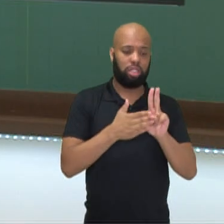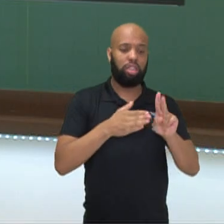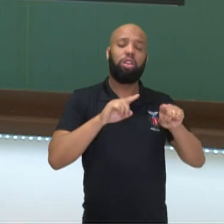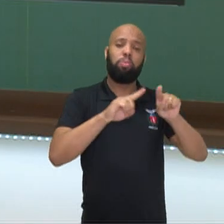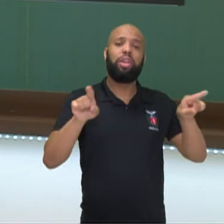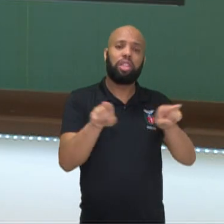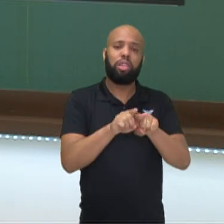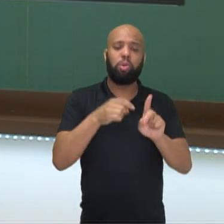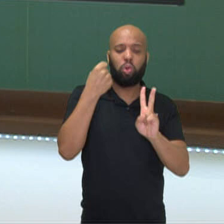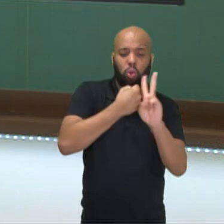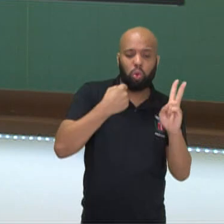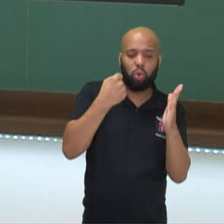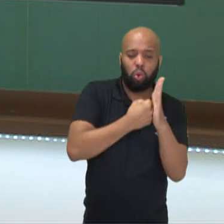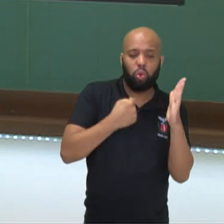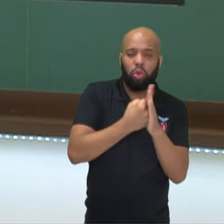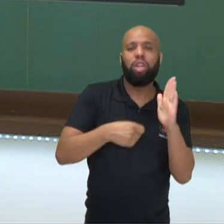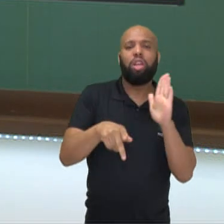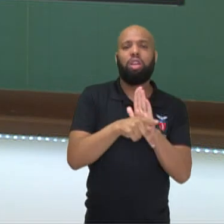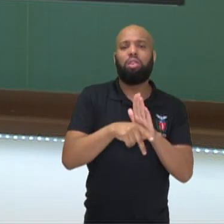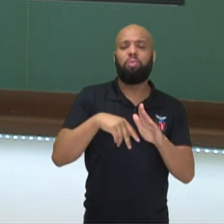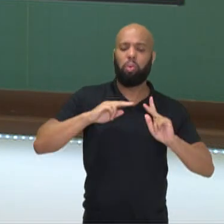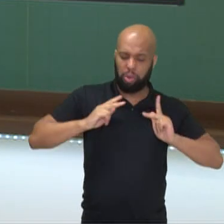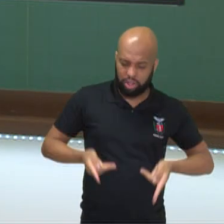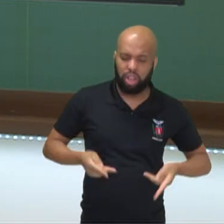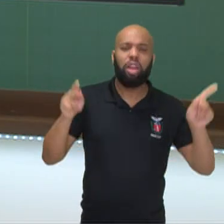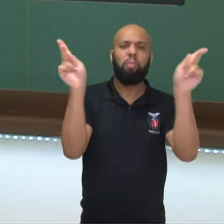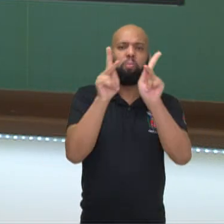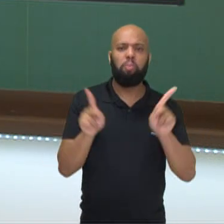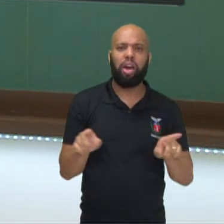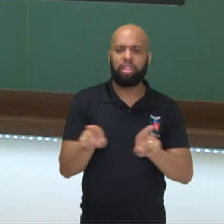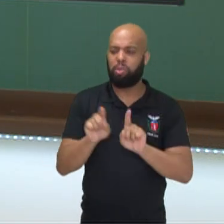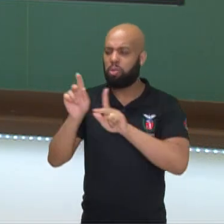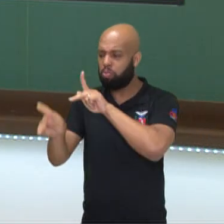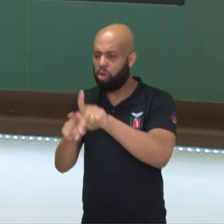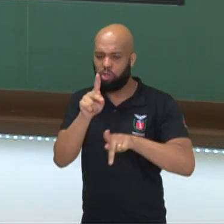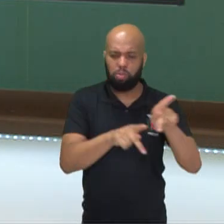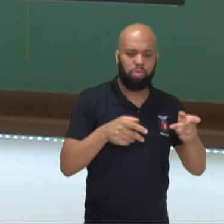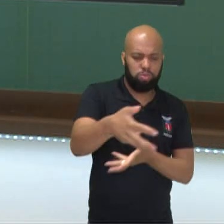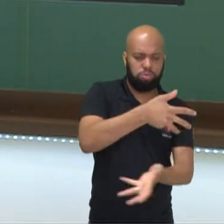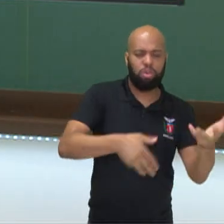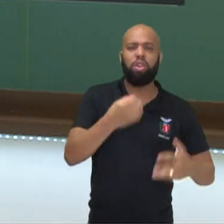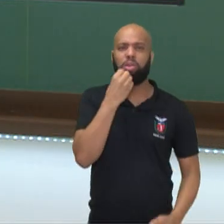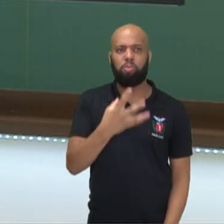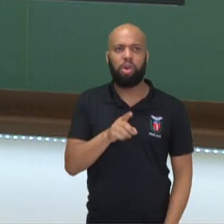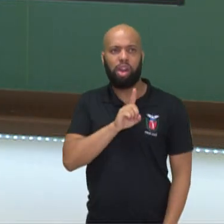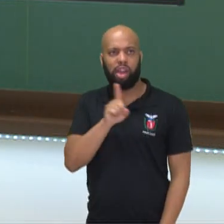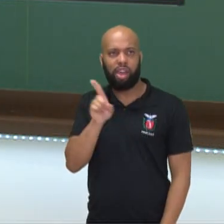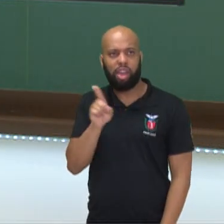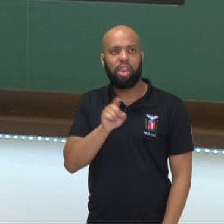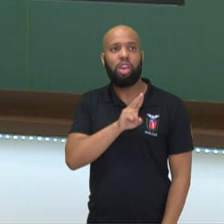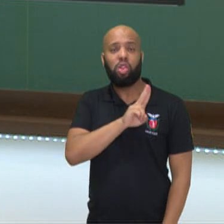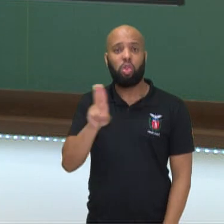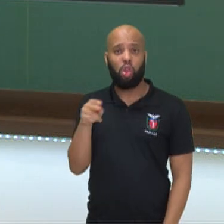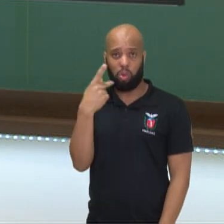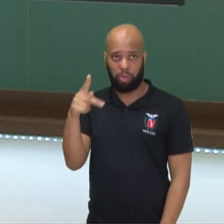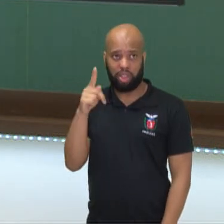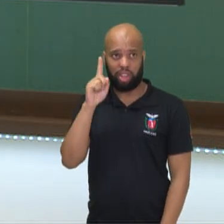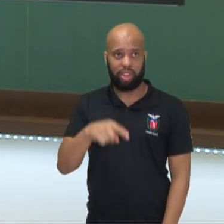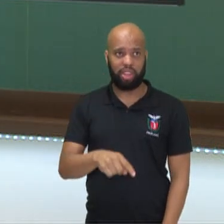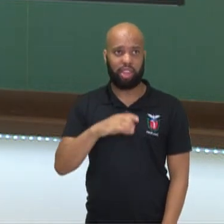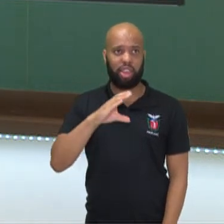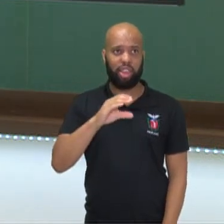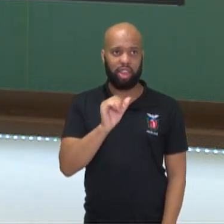luta da humanidade pela paz, pela boa convivência entre os povos. Cacique Raoni, que é o líder